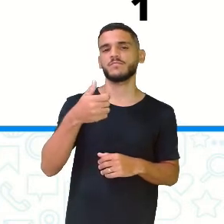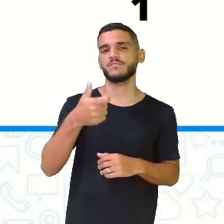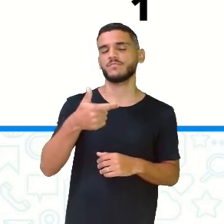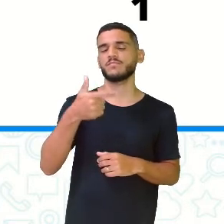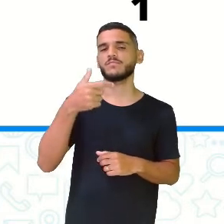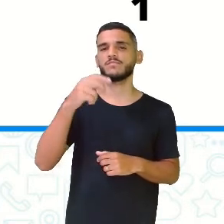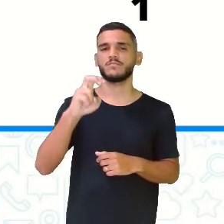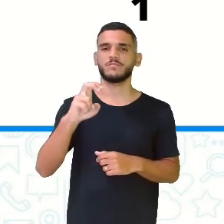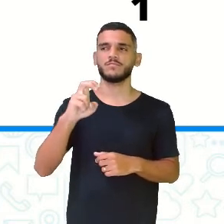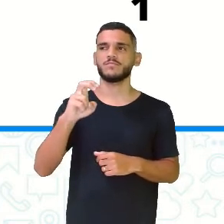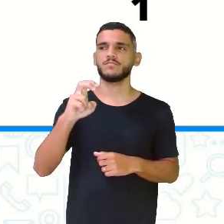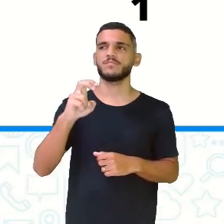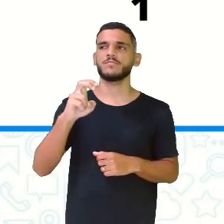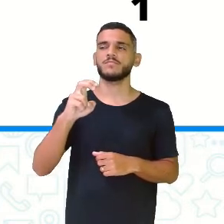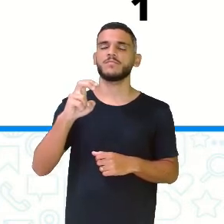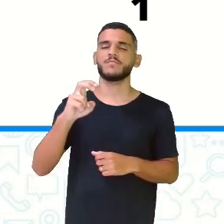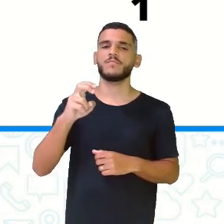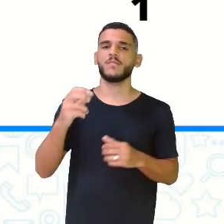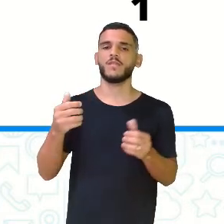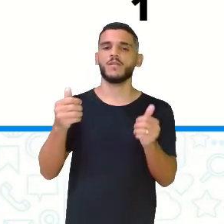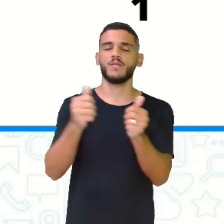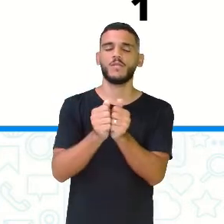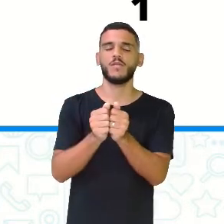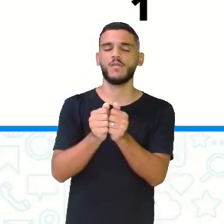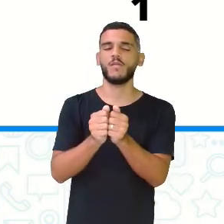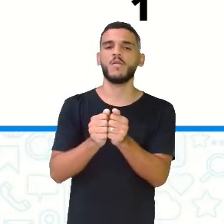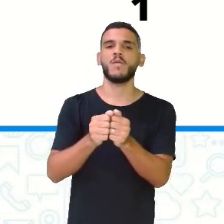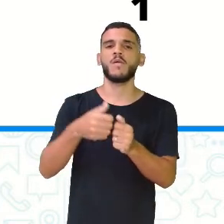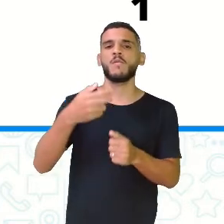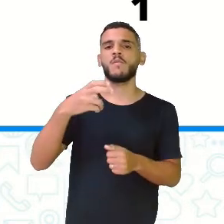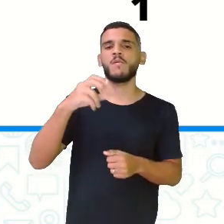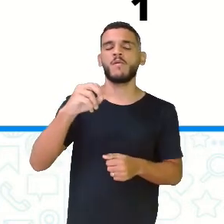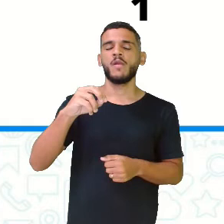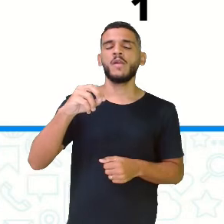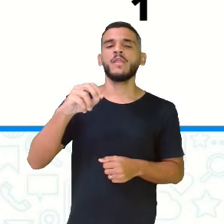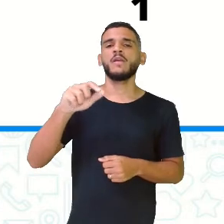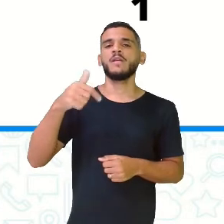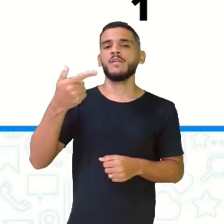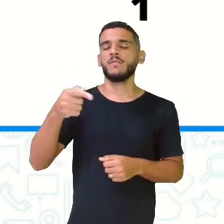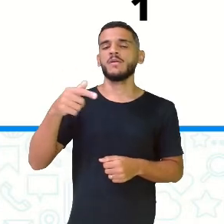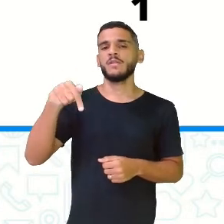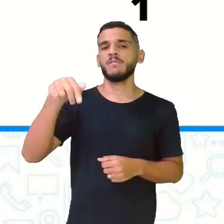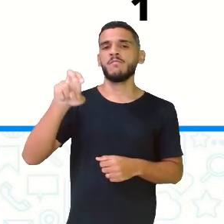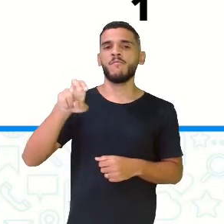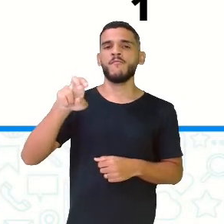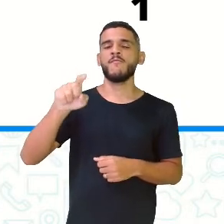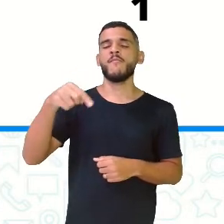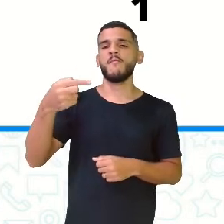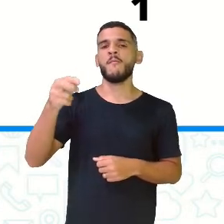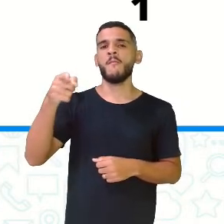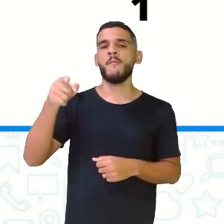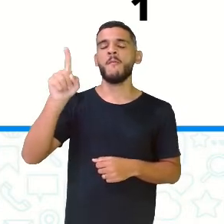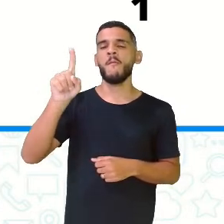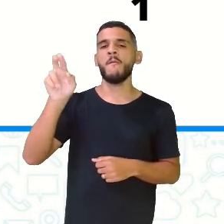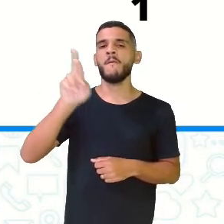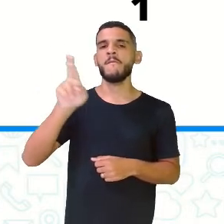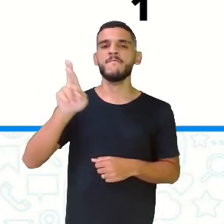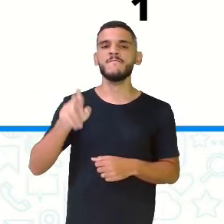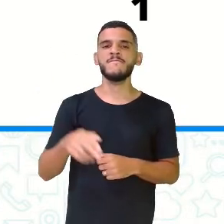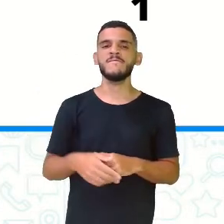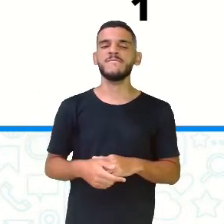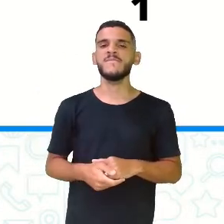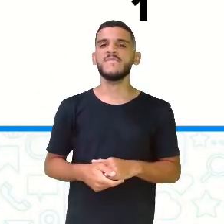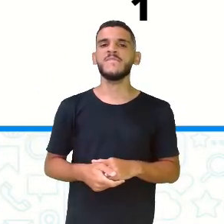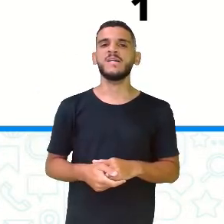0,25, 50 centavos, 75 centavos, R$1. Encontrei o meu